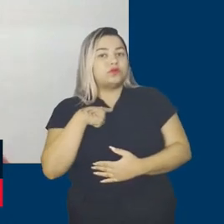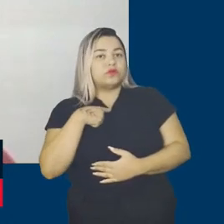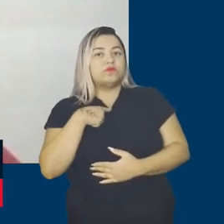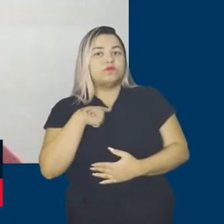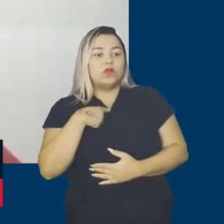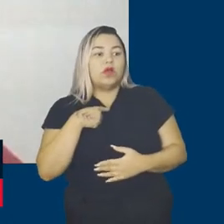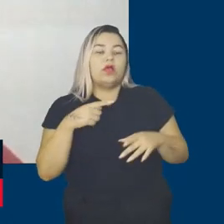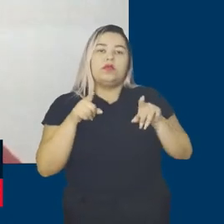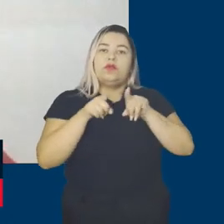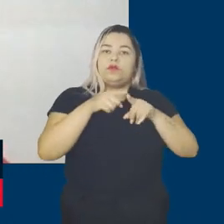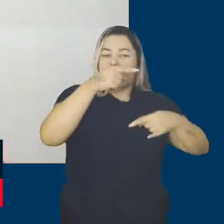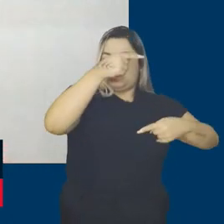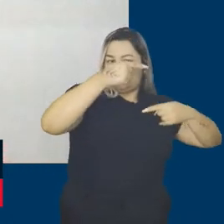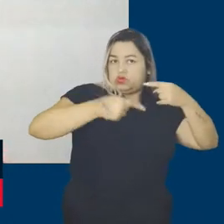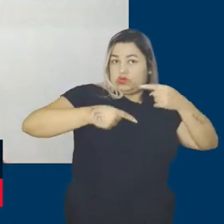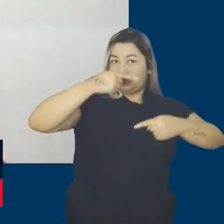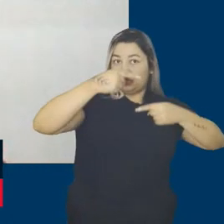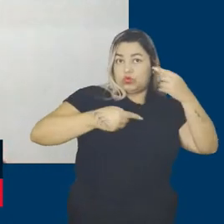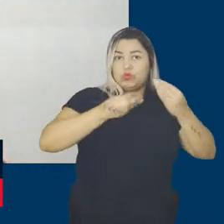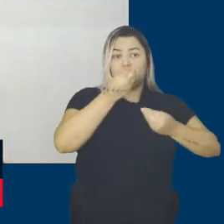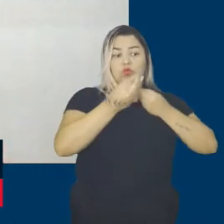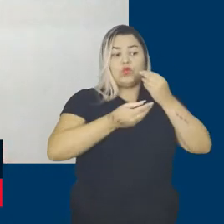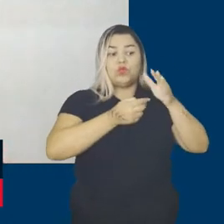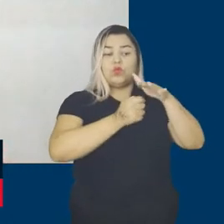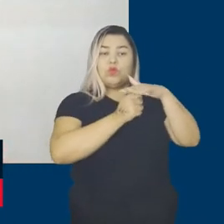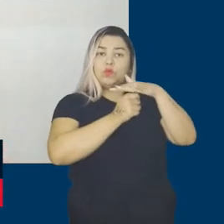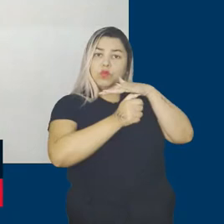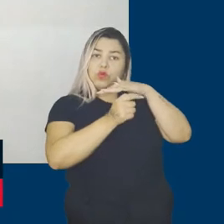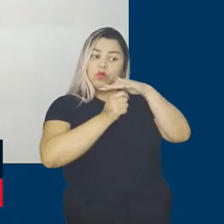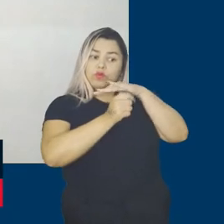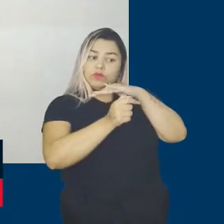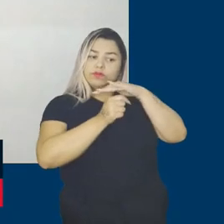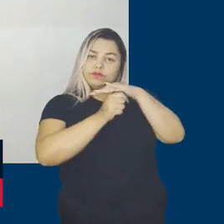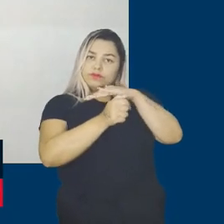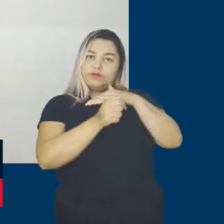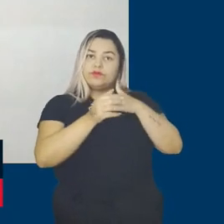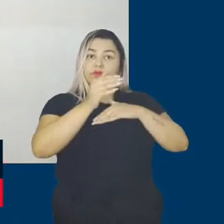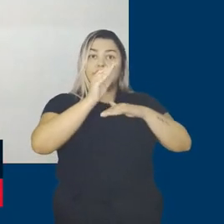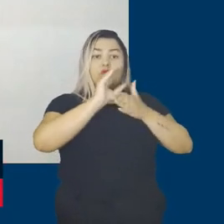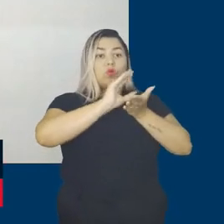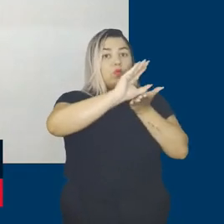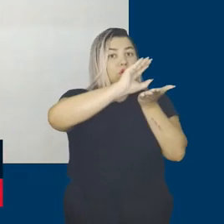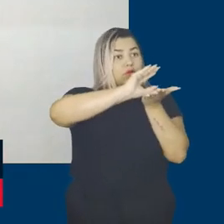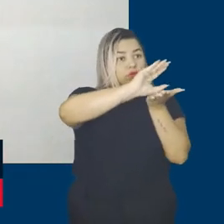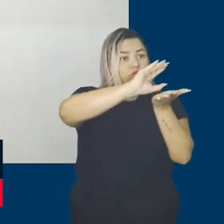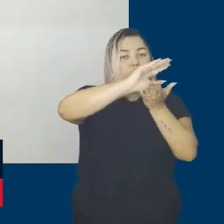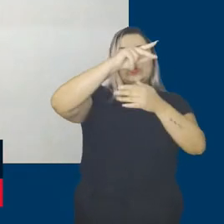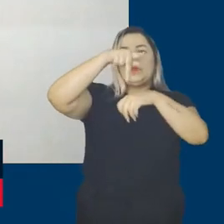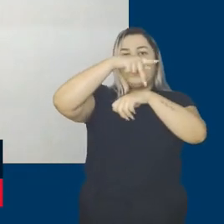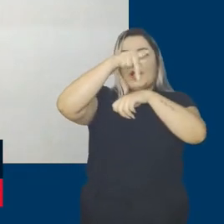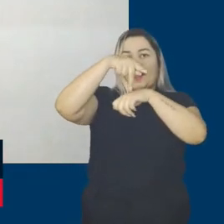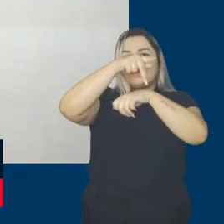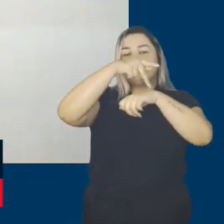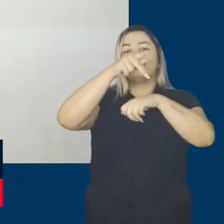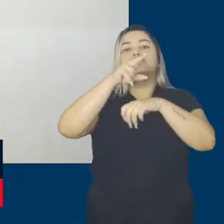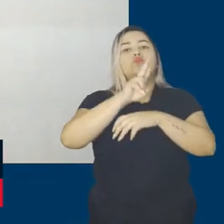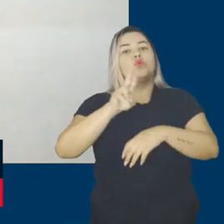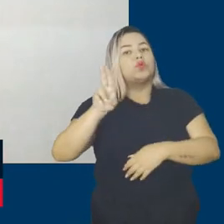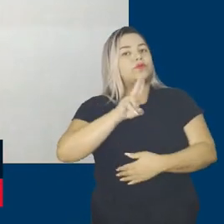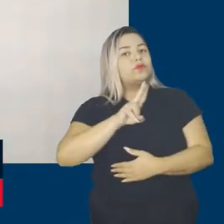trouxemos para fazer esse debate de como financiar o desenvolvimento, né, e a situação do país, grandes nomes